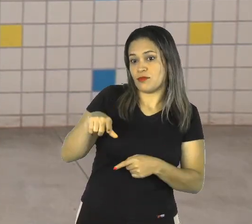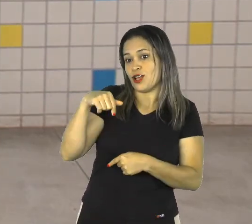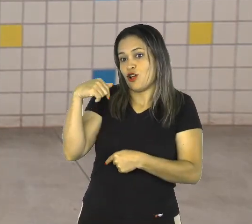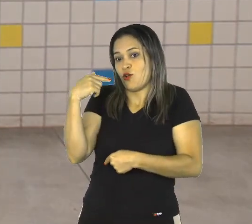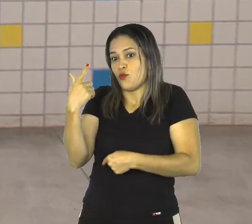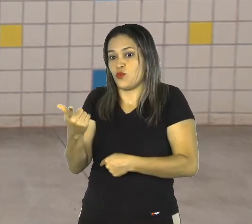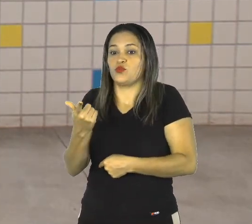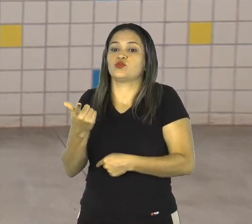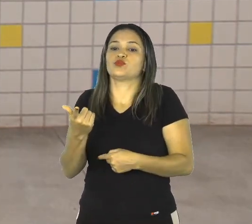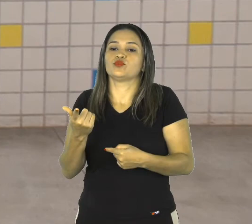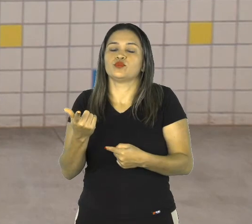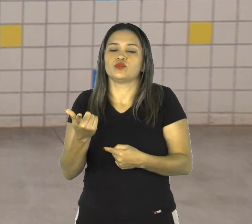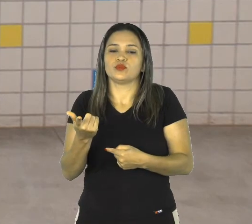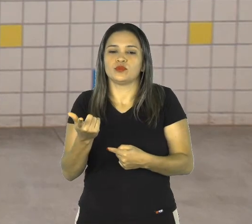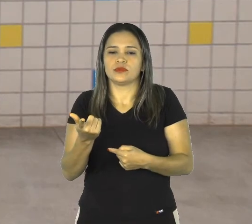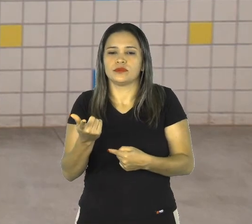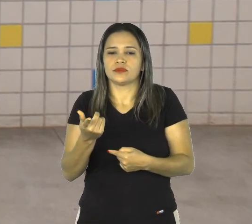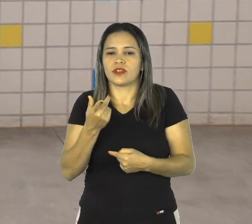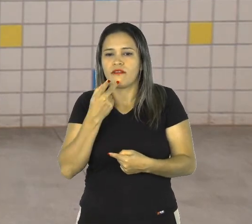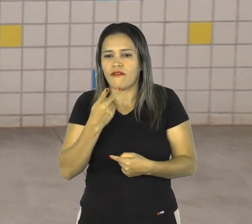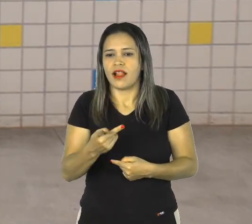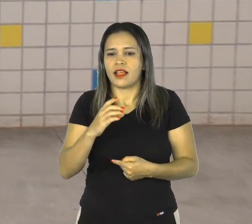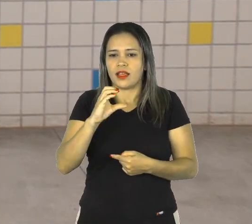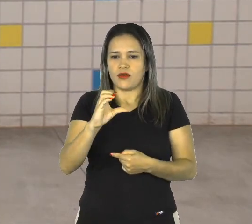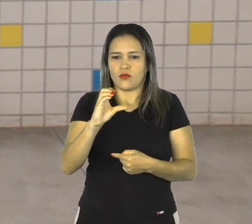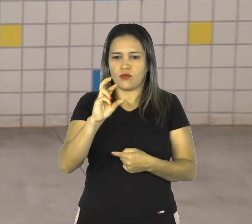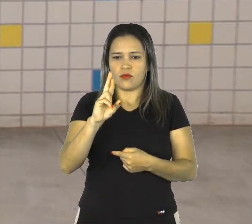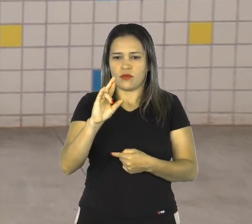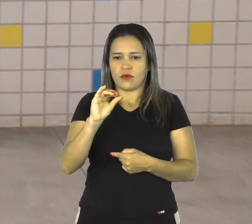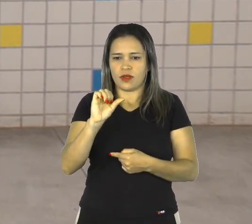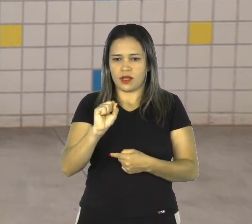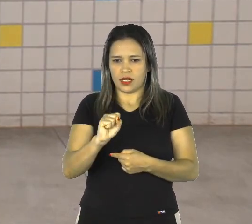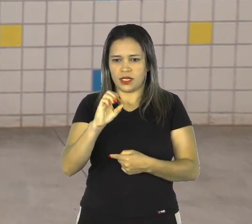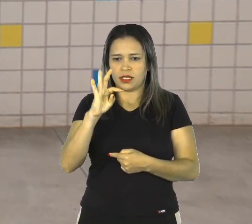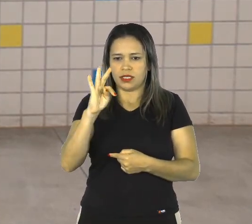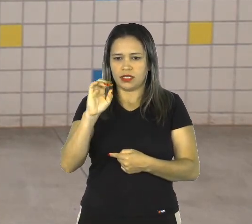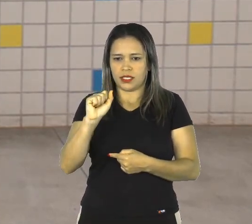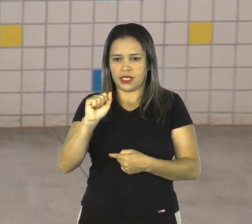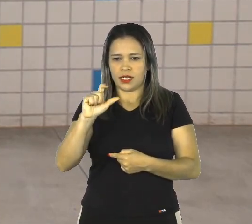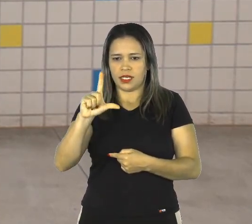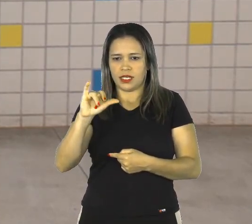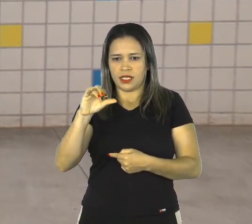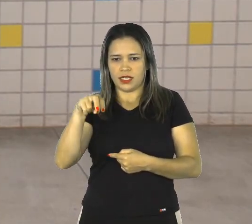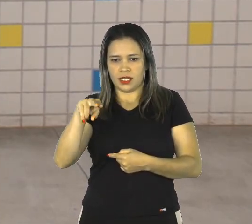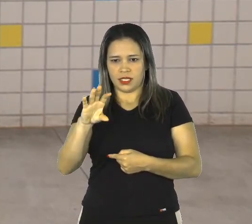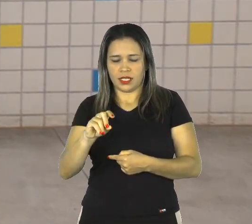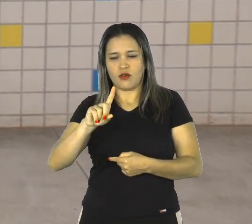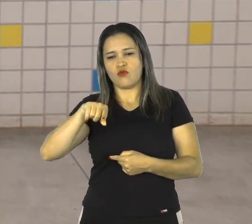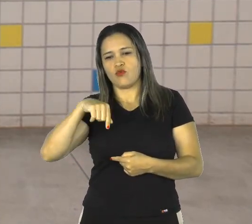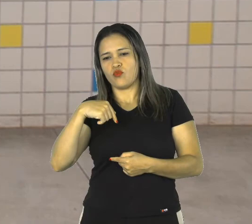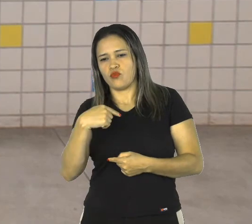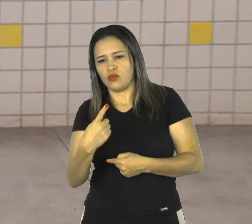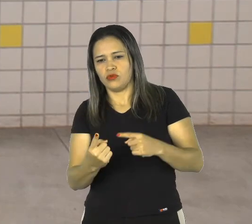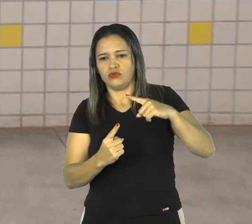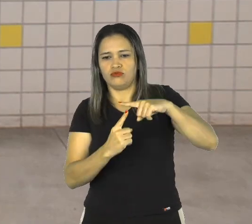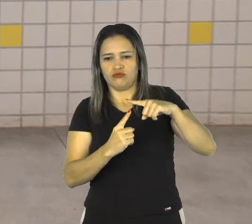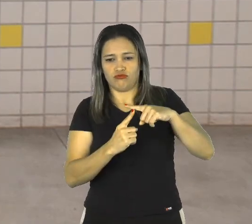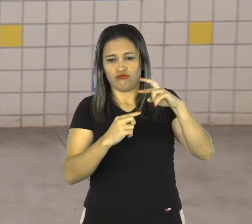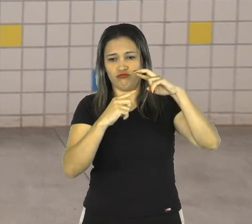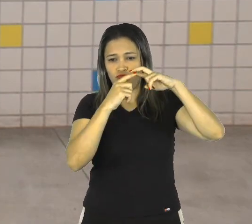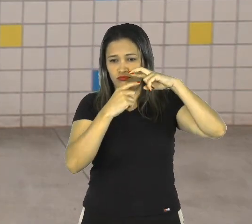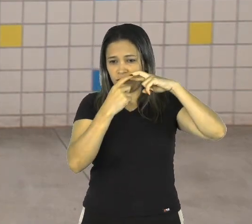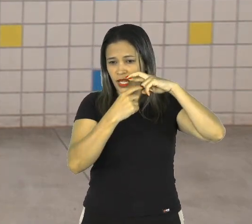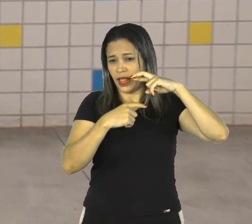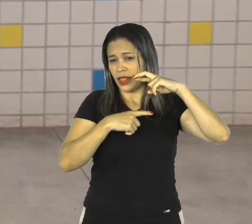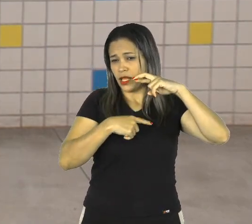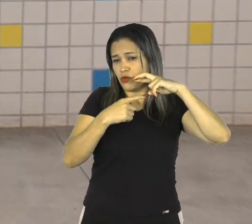que a gente chama que é o cristalino, que é um outro componente do nosso olho, e o cristalino, ele tem uma consistência meio